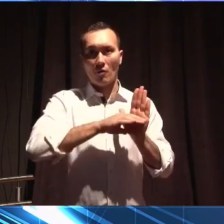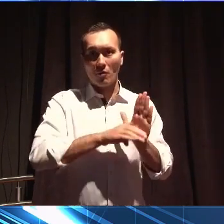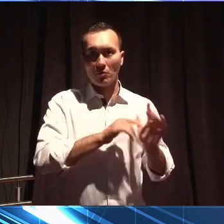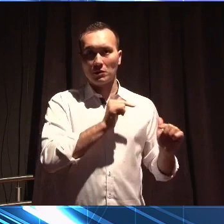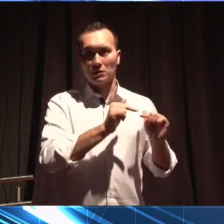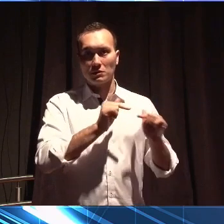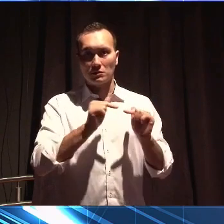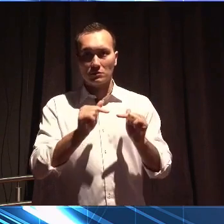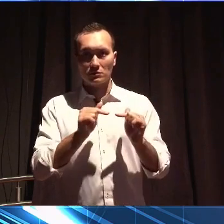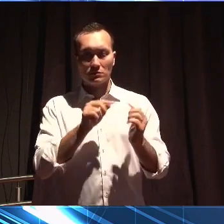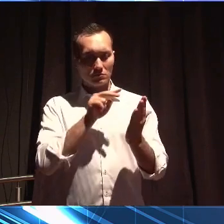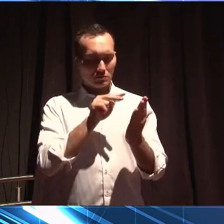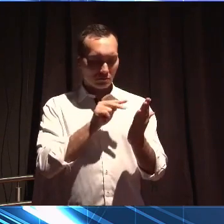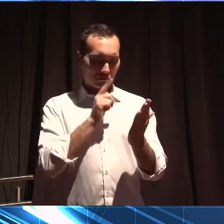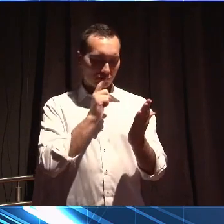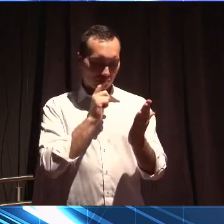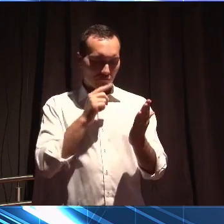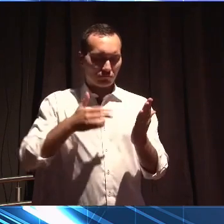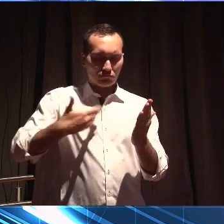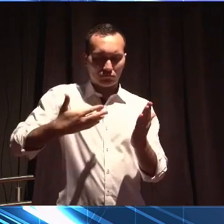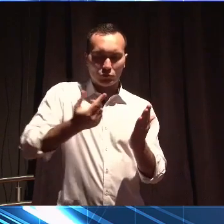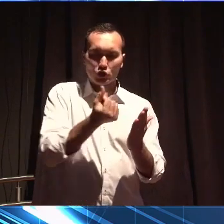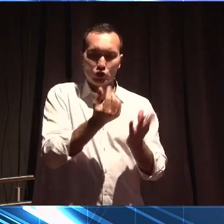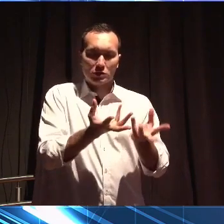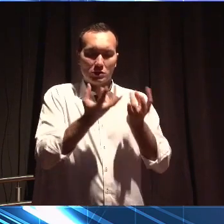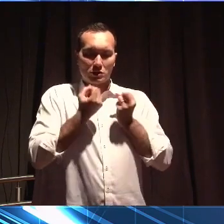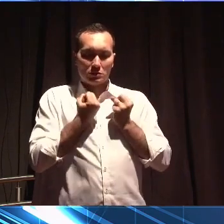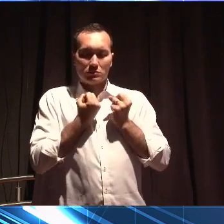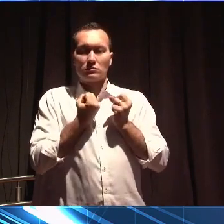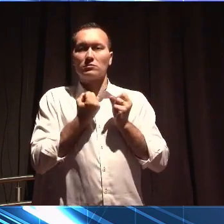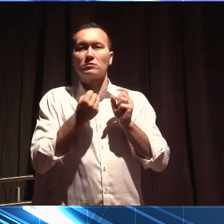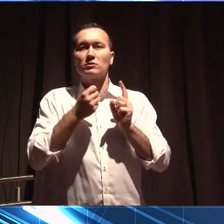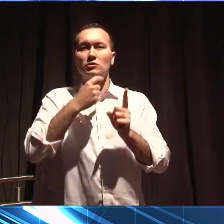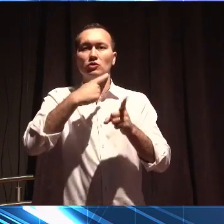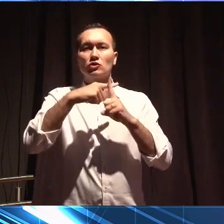um saving aí no final do mês na sua fatura em cloud.